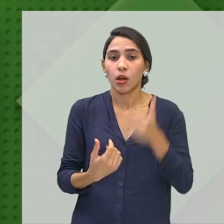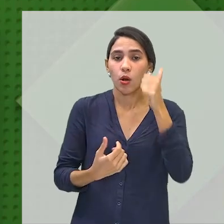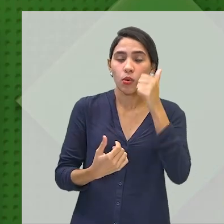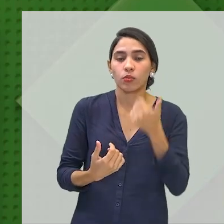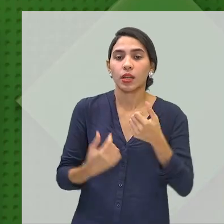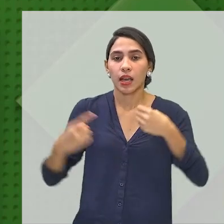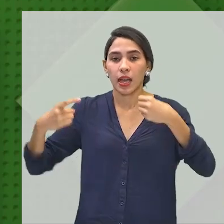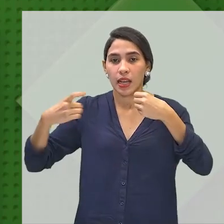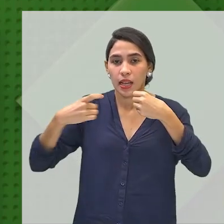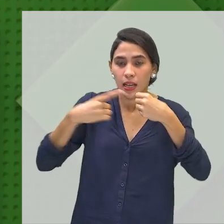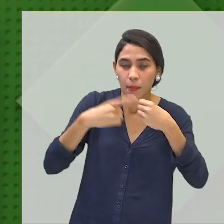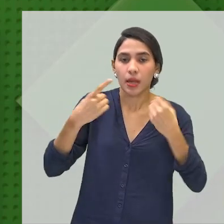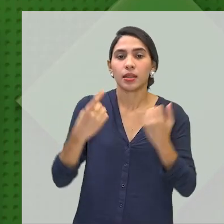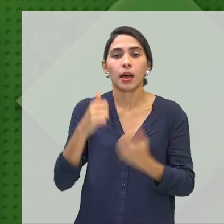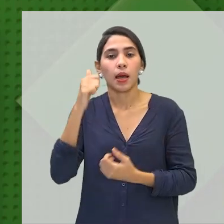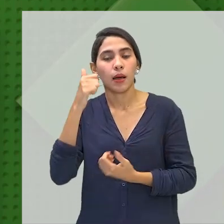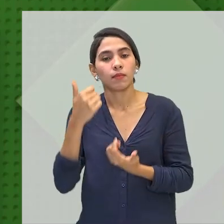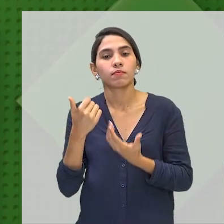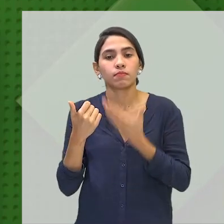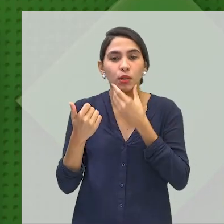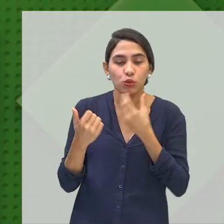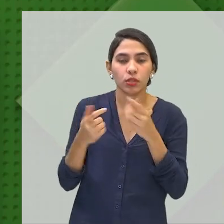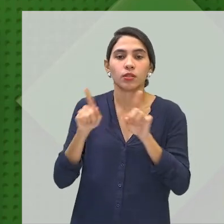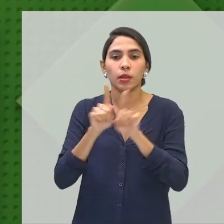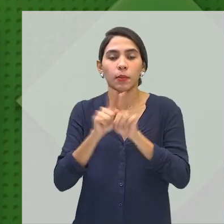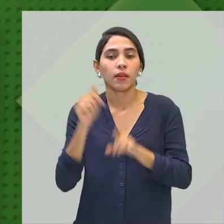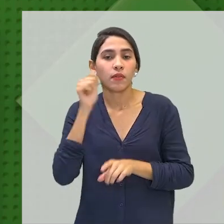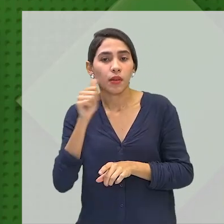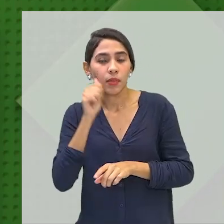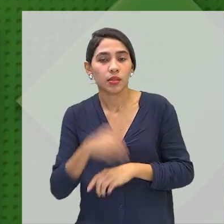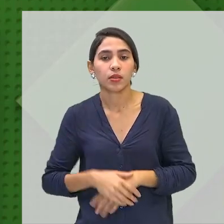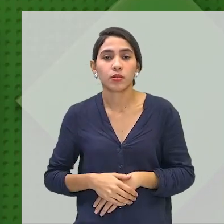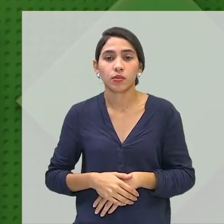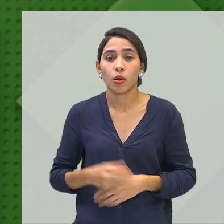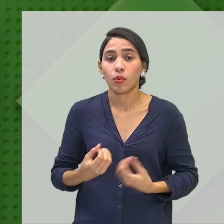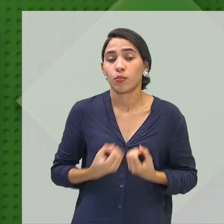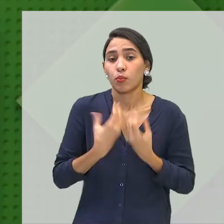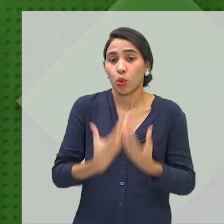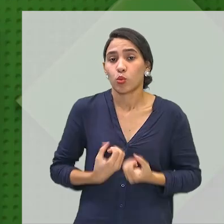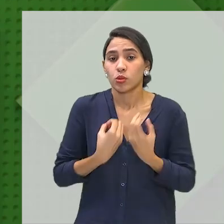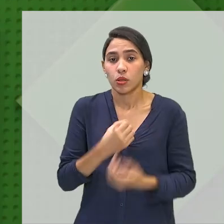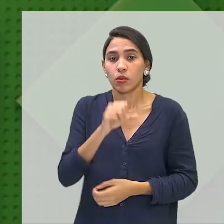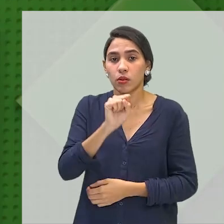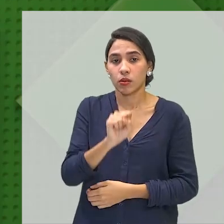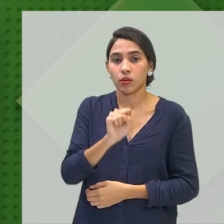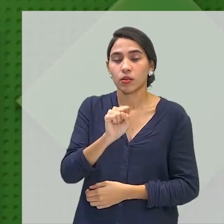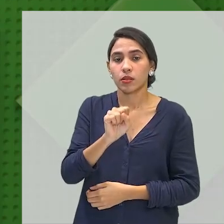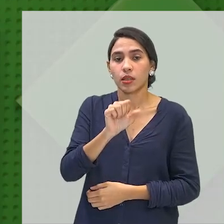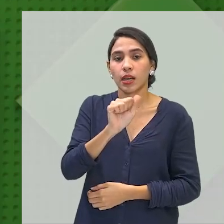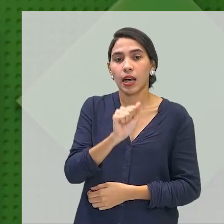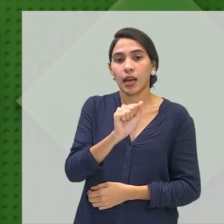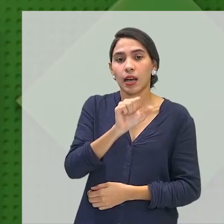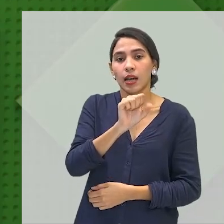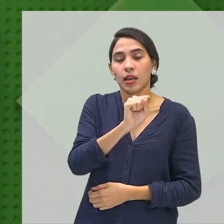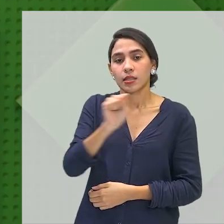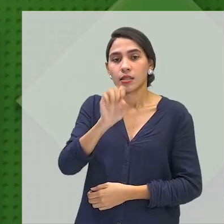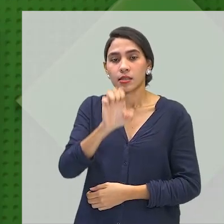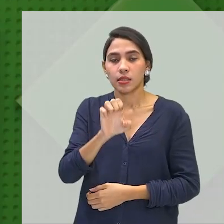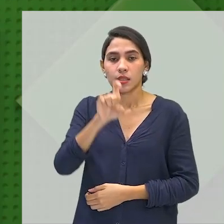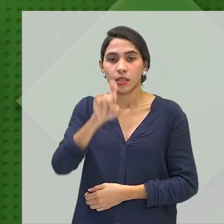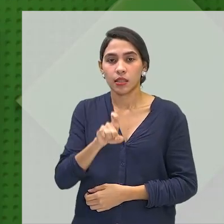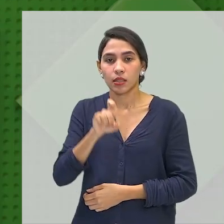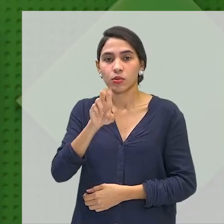gameta feminino para acontecer ali a fertilização. No caso da reprodução sexuada, assexuada, a gente não vai